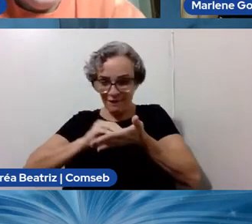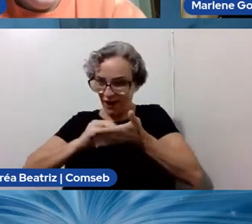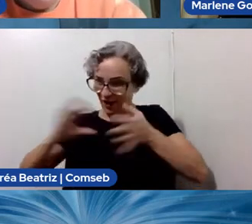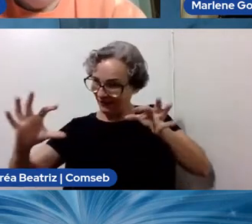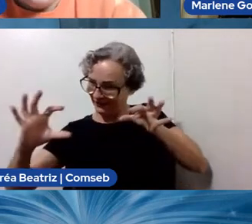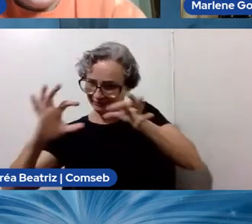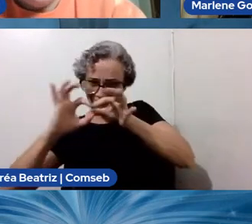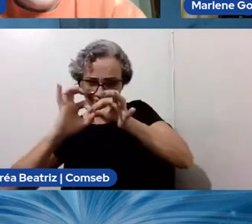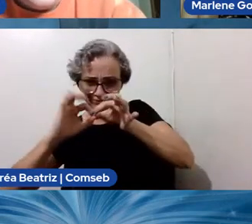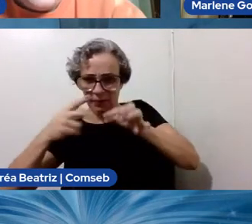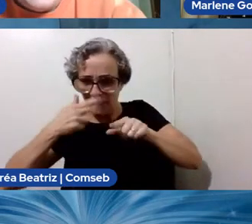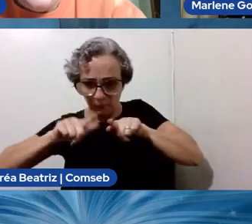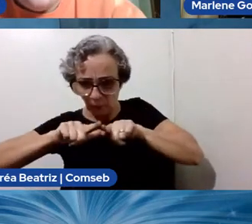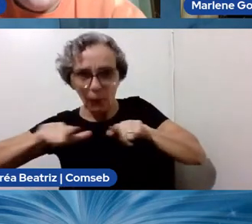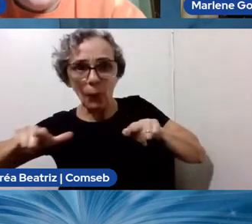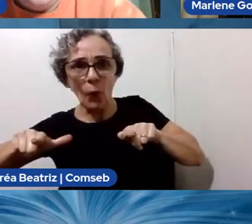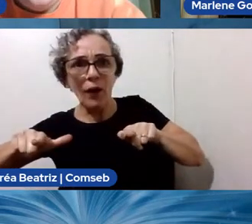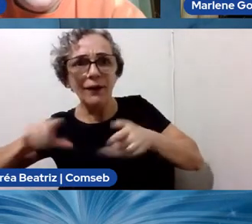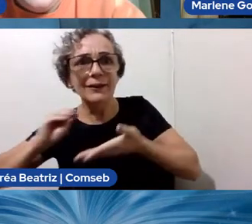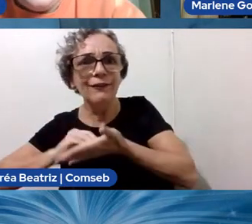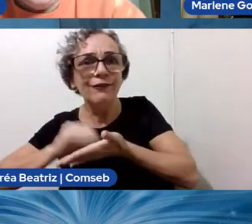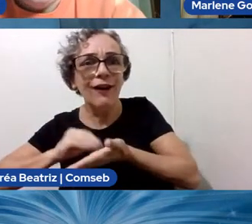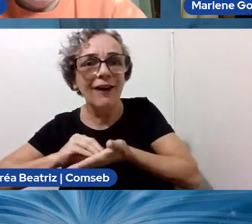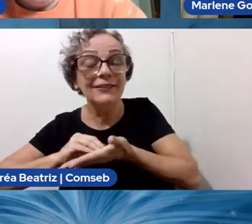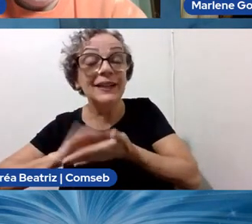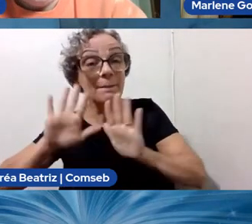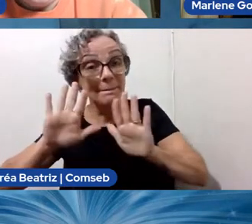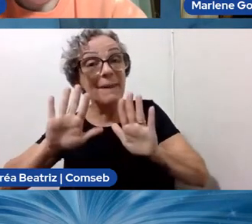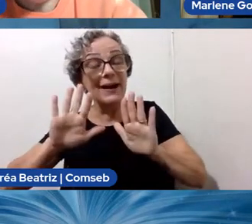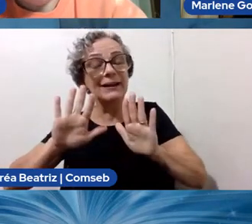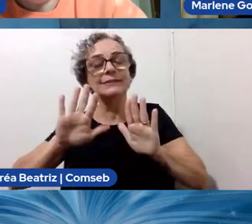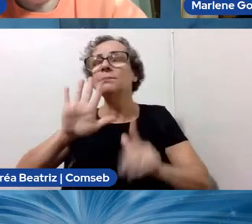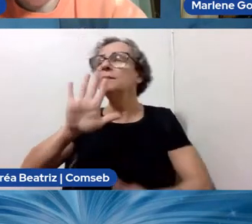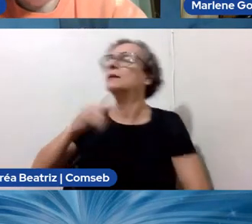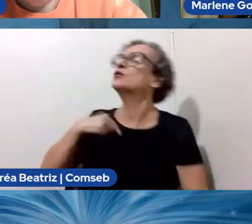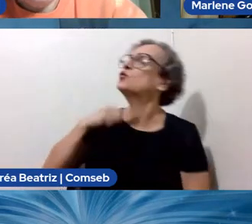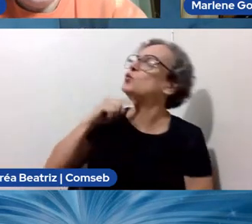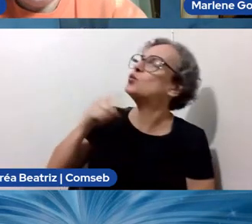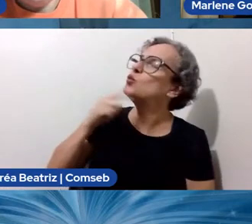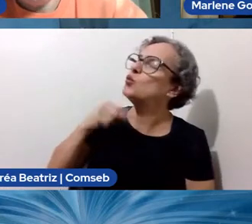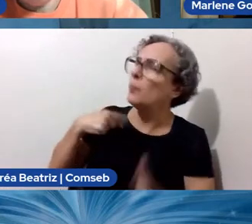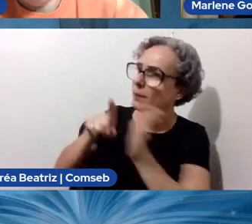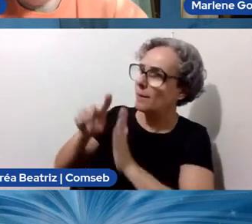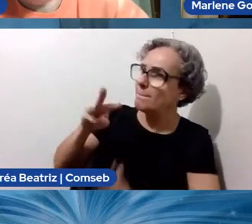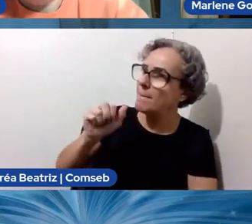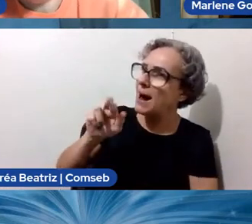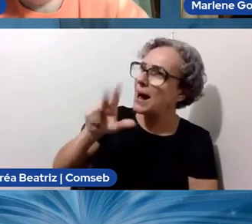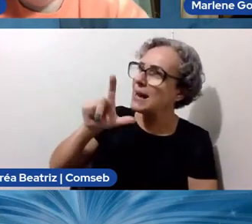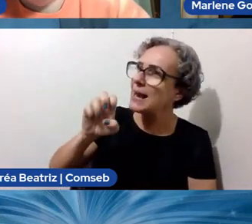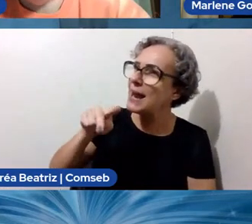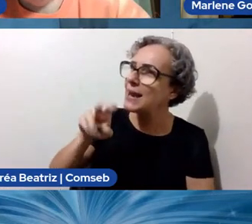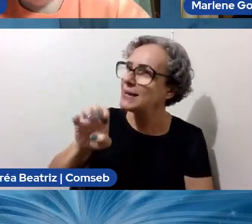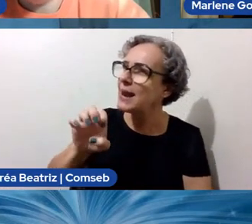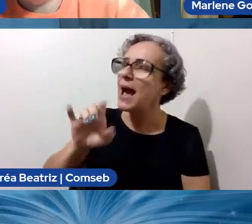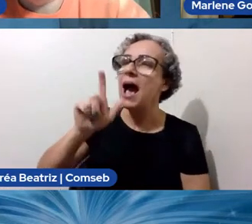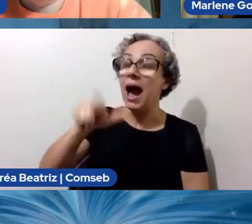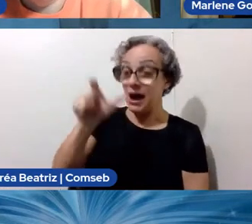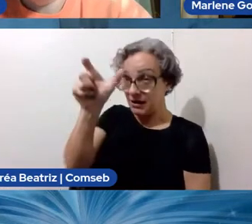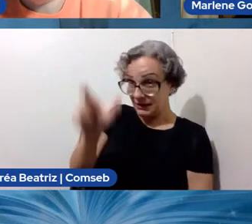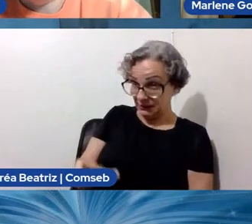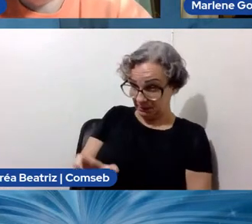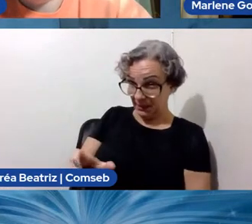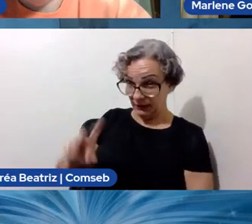né? Mas, Marlene, uma dúvida aqui. A espécie humana se encontrava entre os